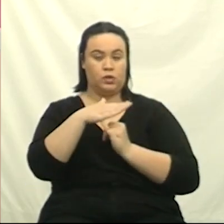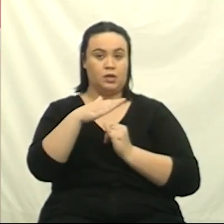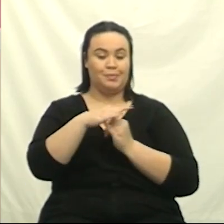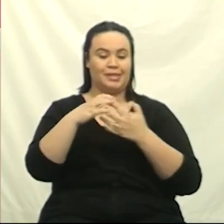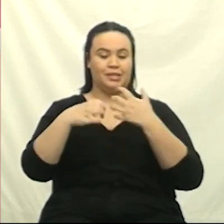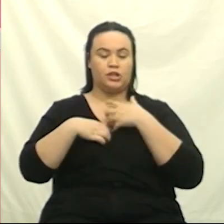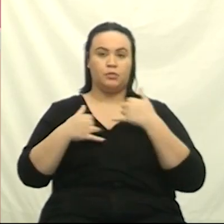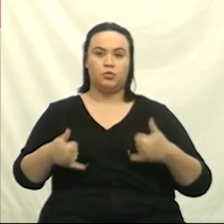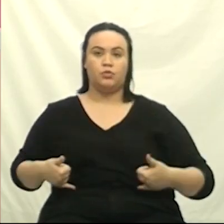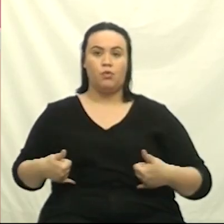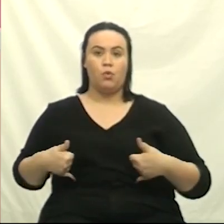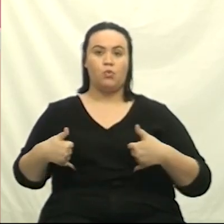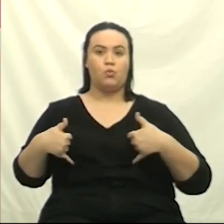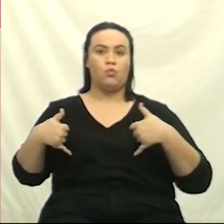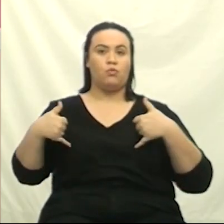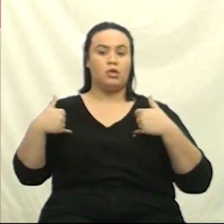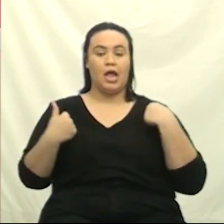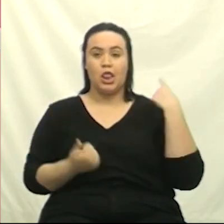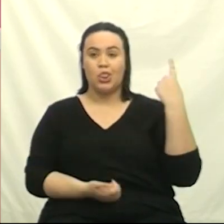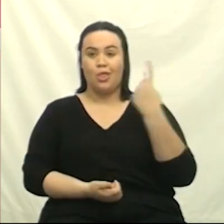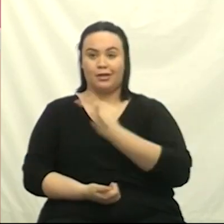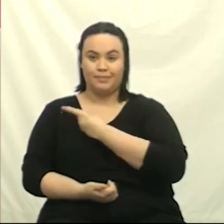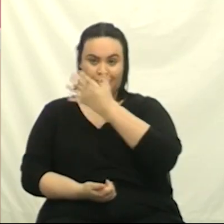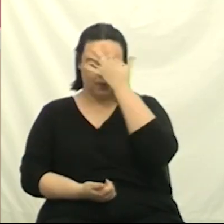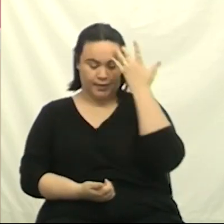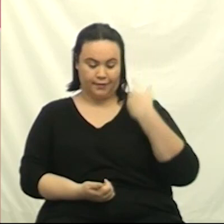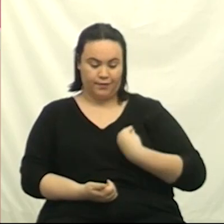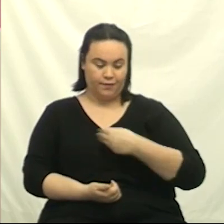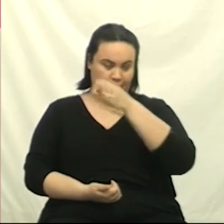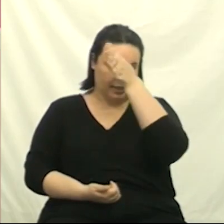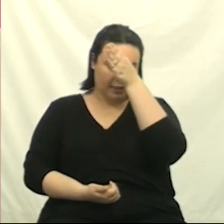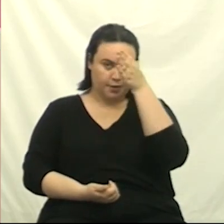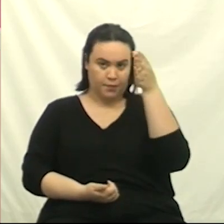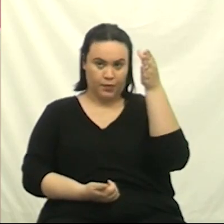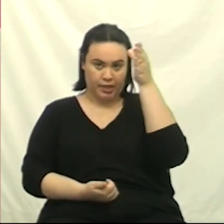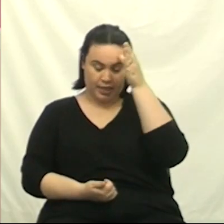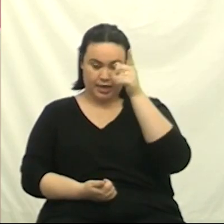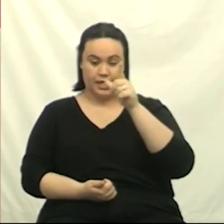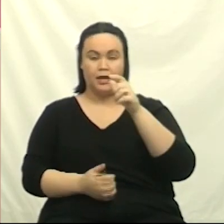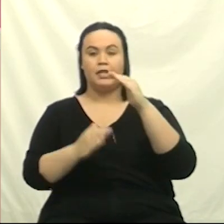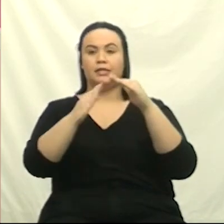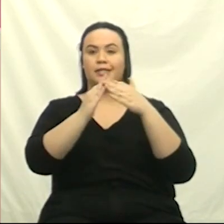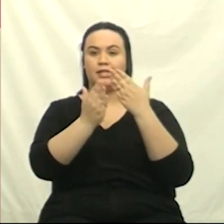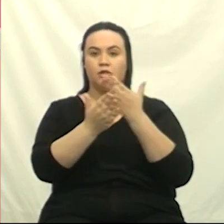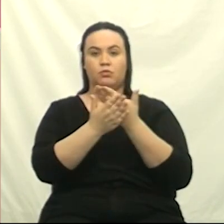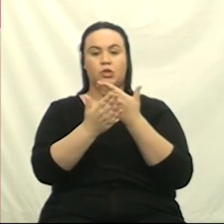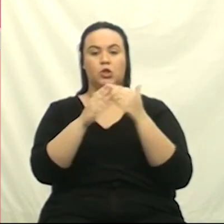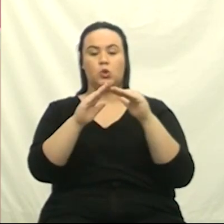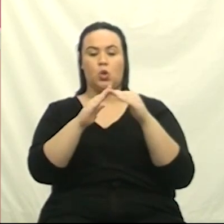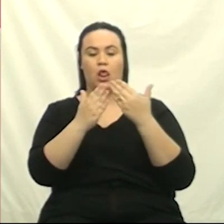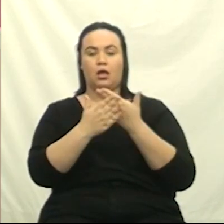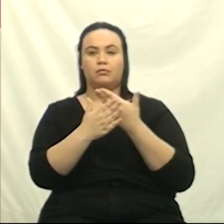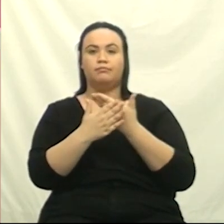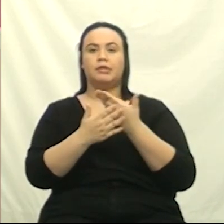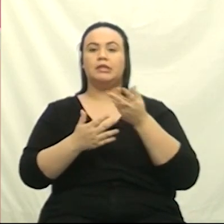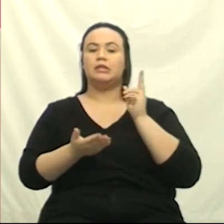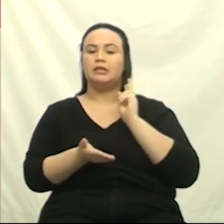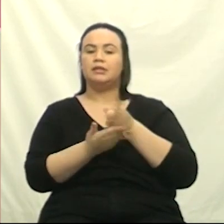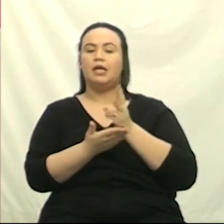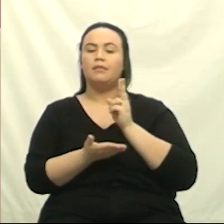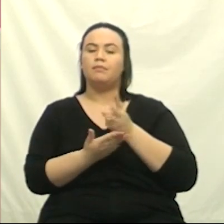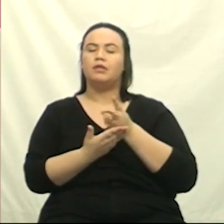orgulhou orgulha a nós cristiumenses por ter a SATIC como escola vem formando sempre